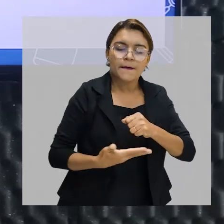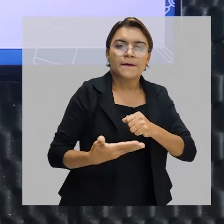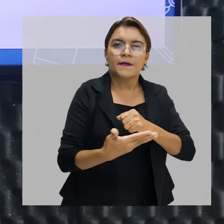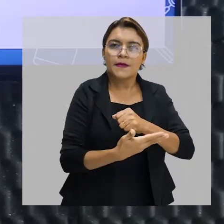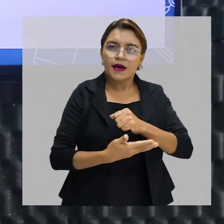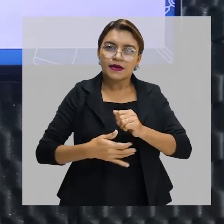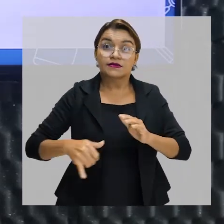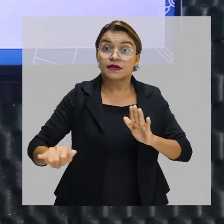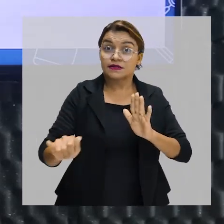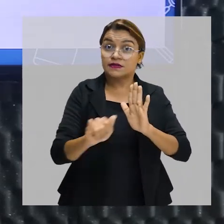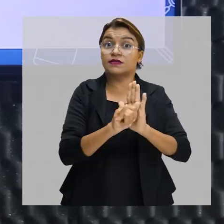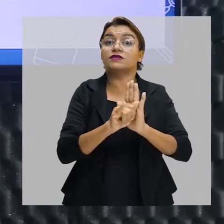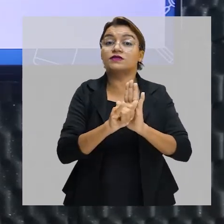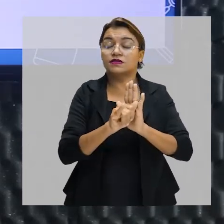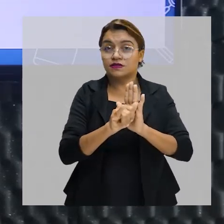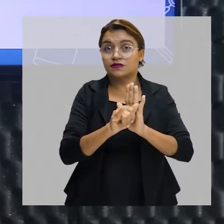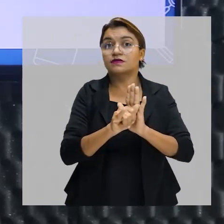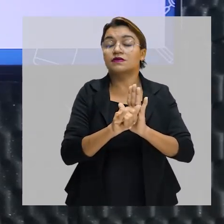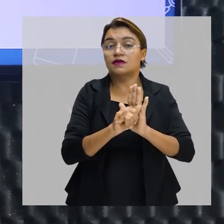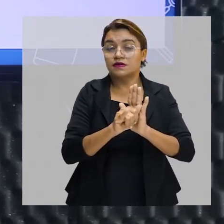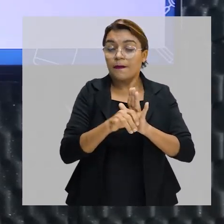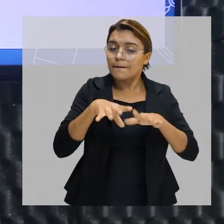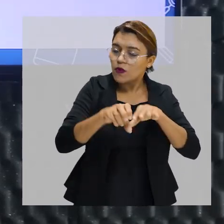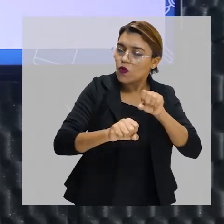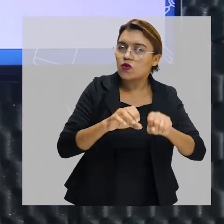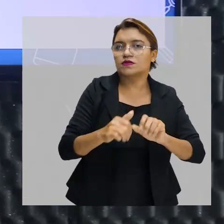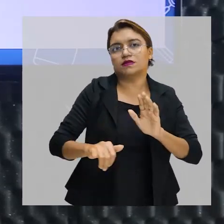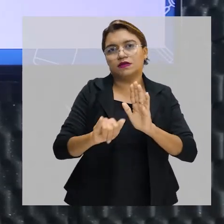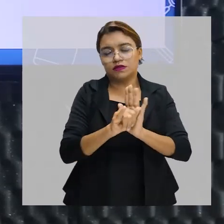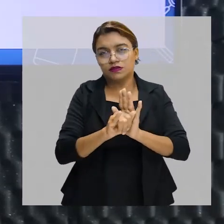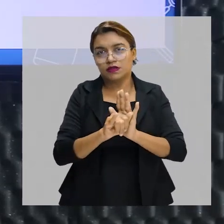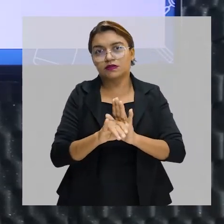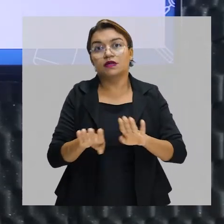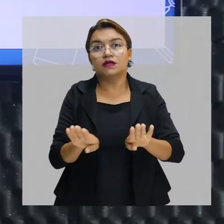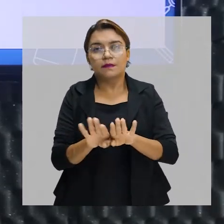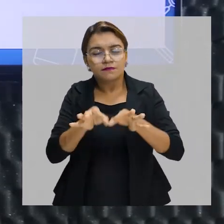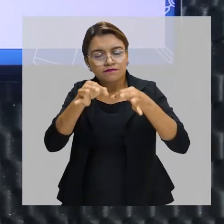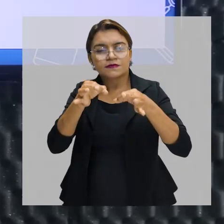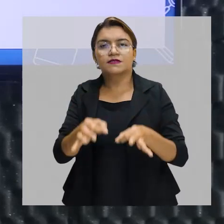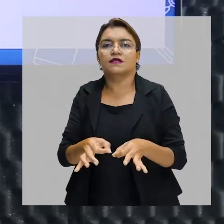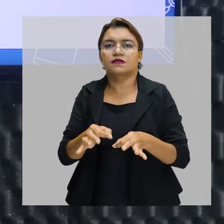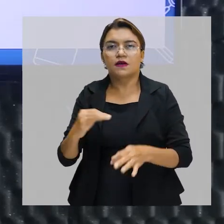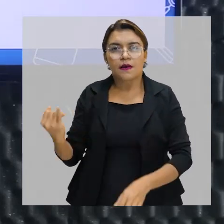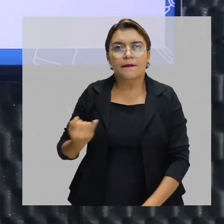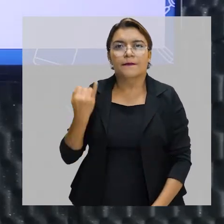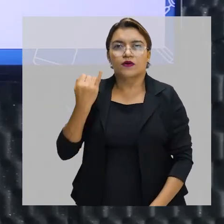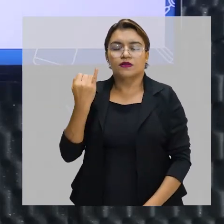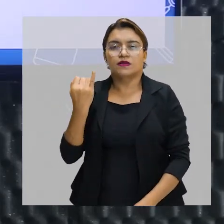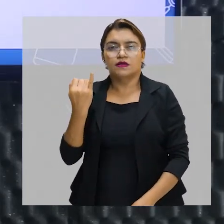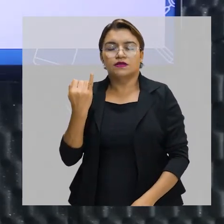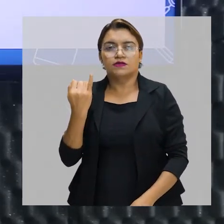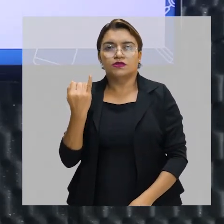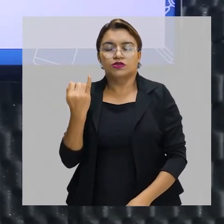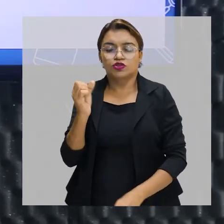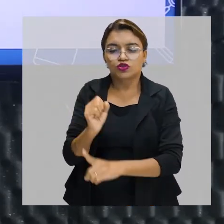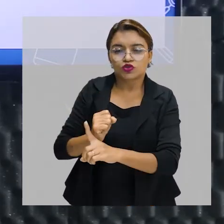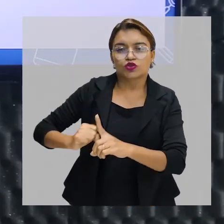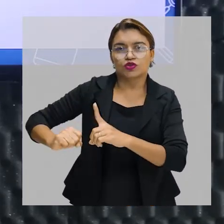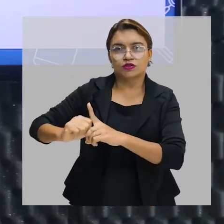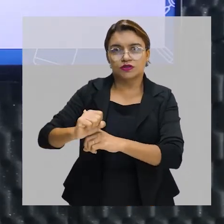à identidade, na verdade, a busca pela identidade e essa afirmação de importância dentro da sociedade,